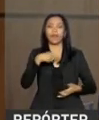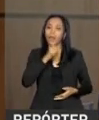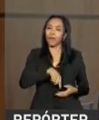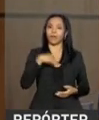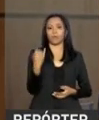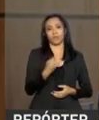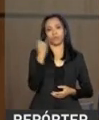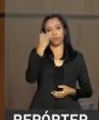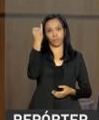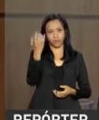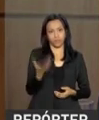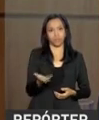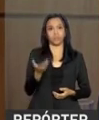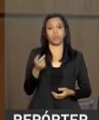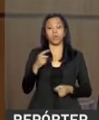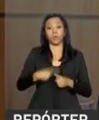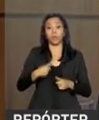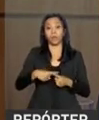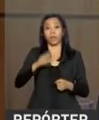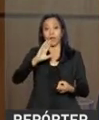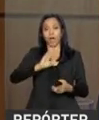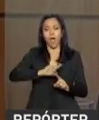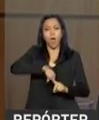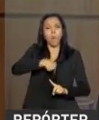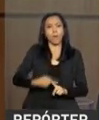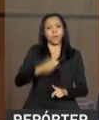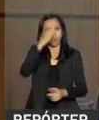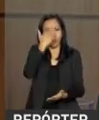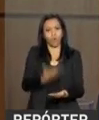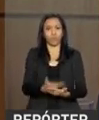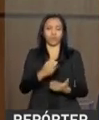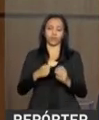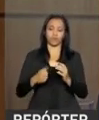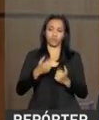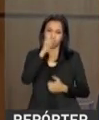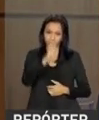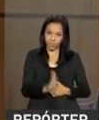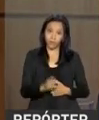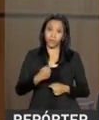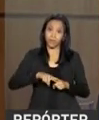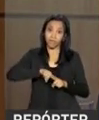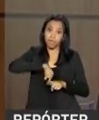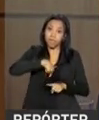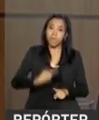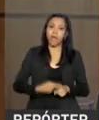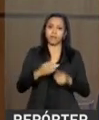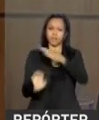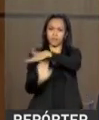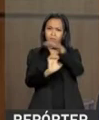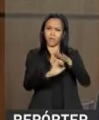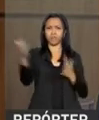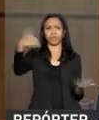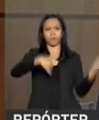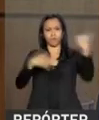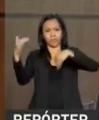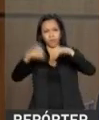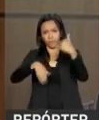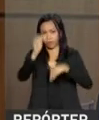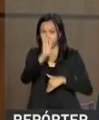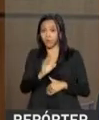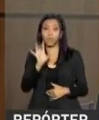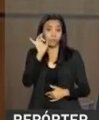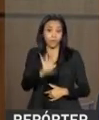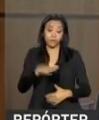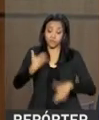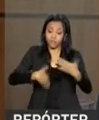importante, pois tende a aumentar a confiança no país e assim atrair mais negócios, repercutindo positivamente não só no